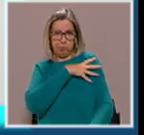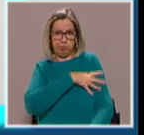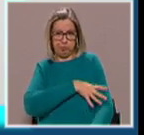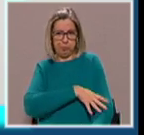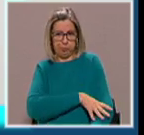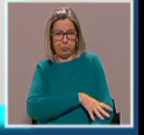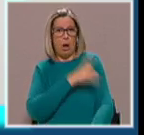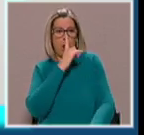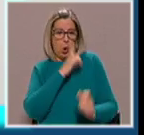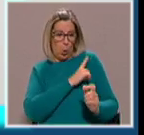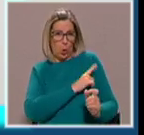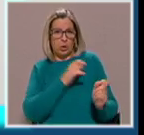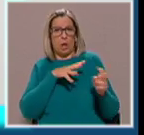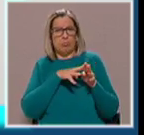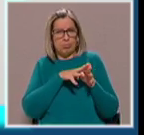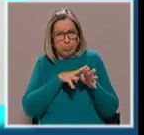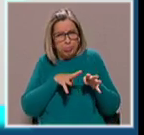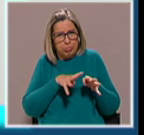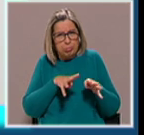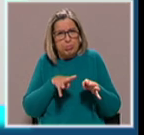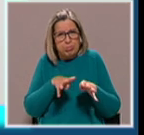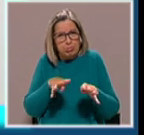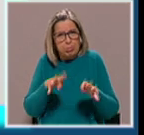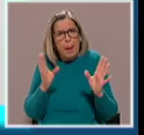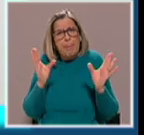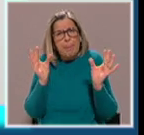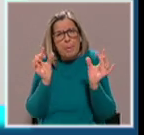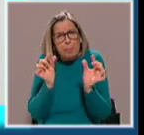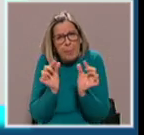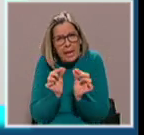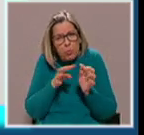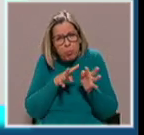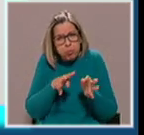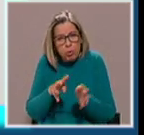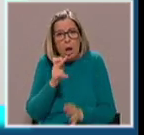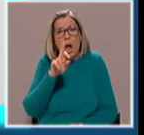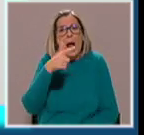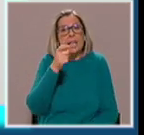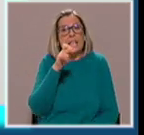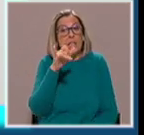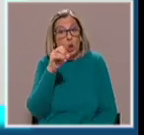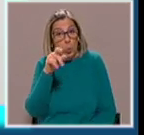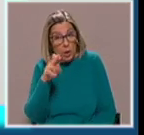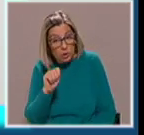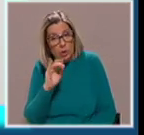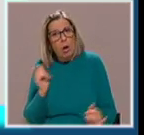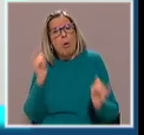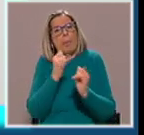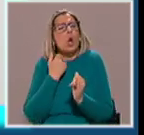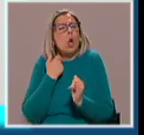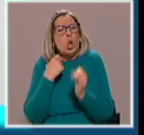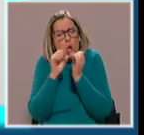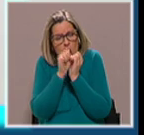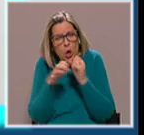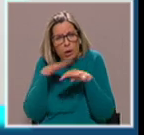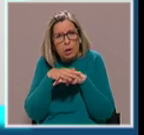vão-se ramificando sucessivamente em vasos mais pequenos, as arteríolas e os capilares sanguíneos.